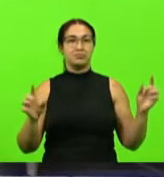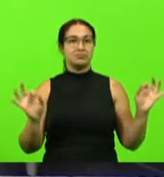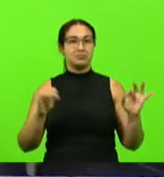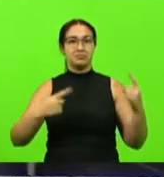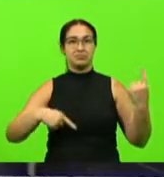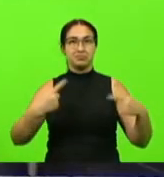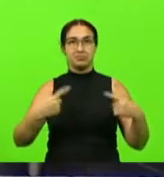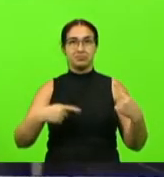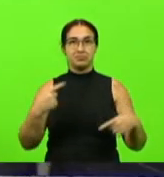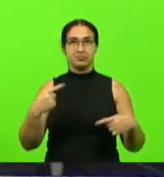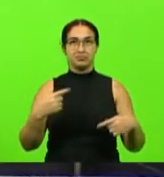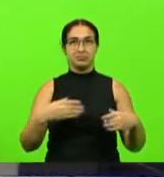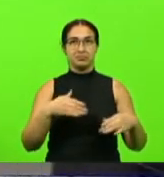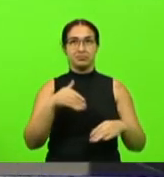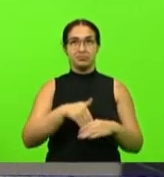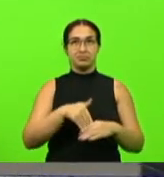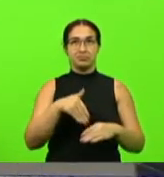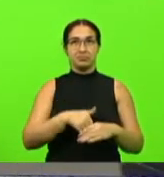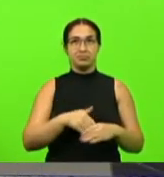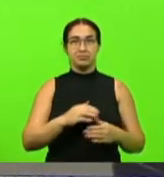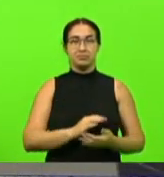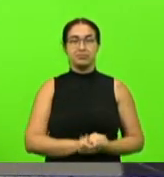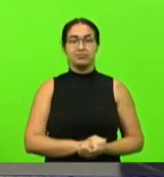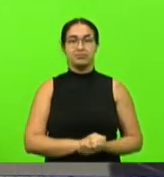discutir, em votação.